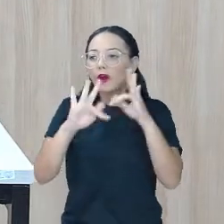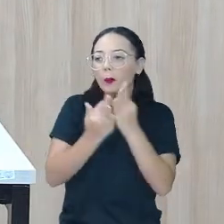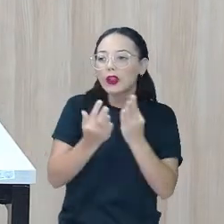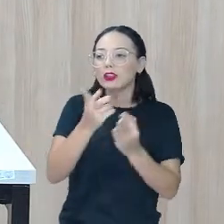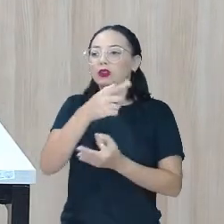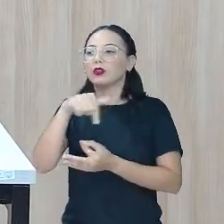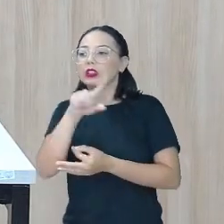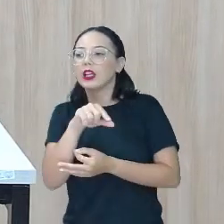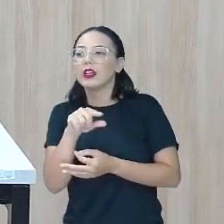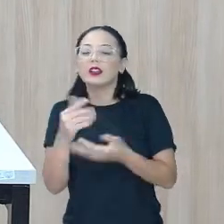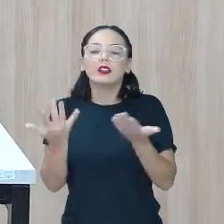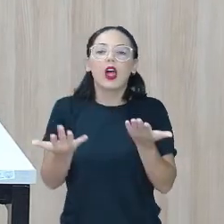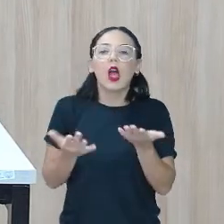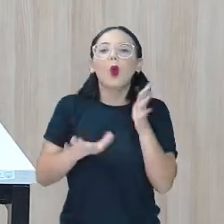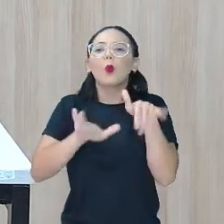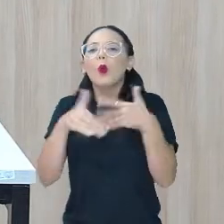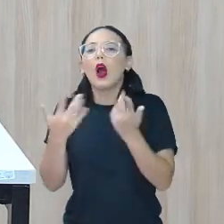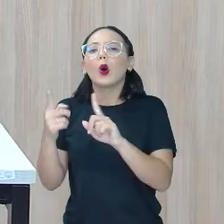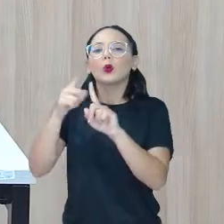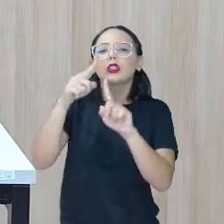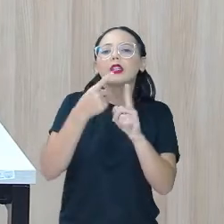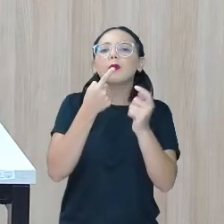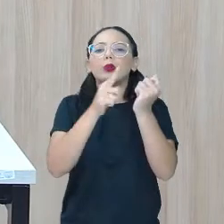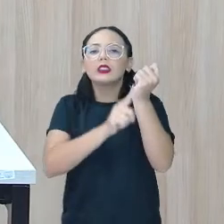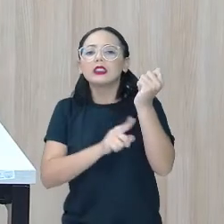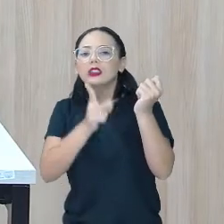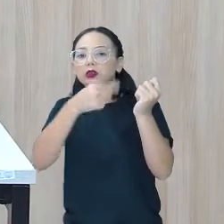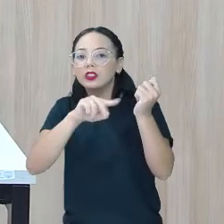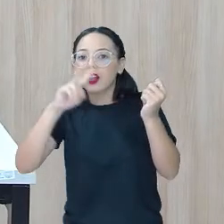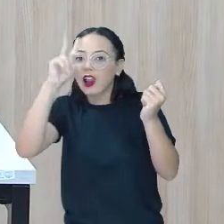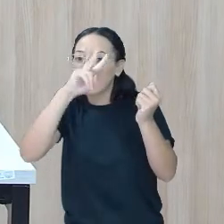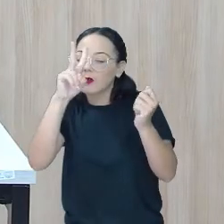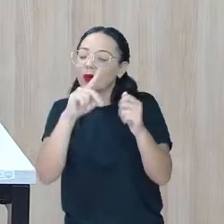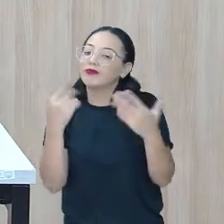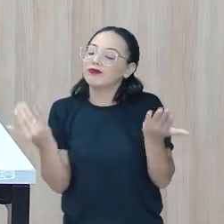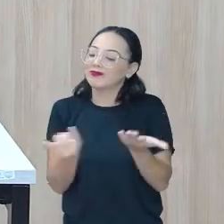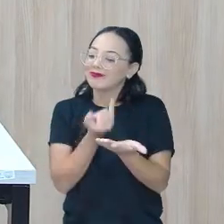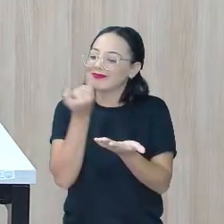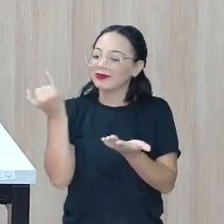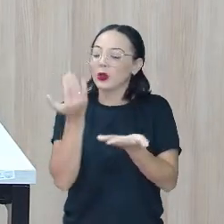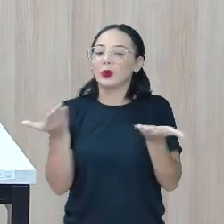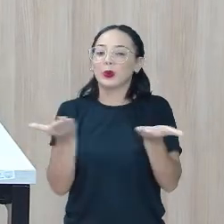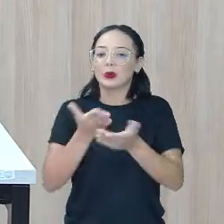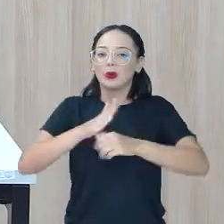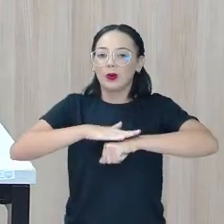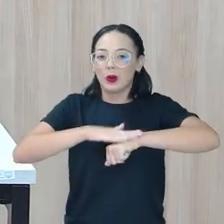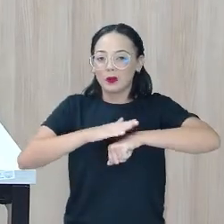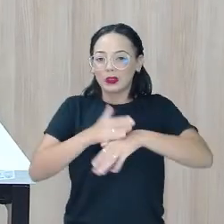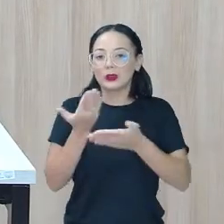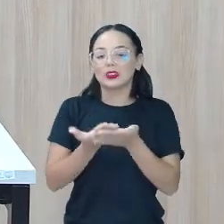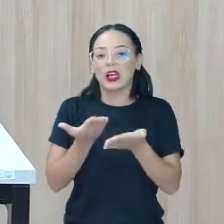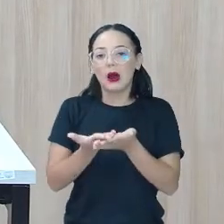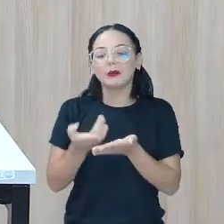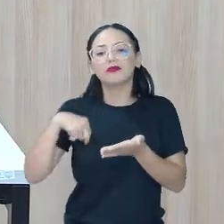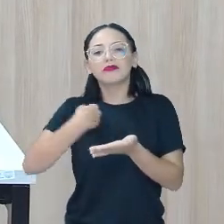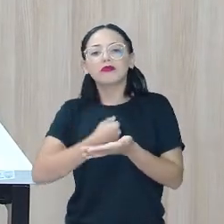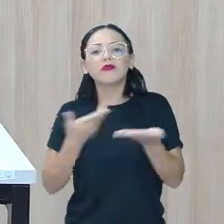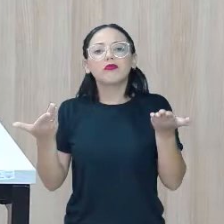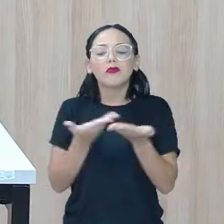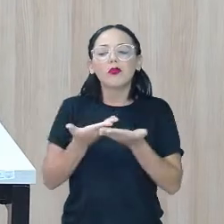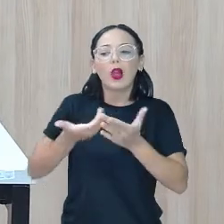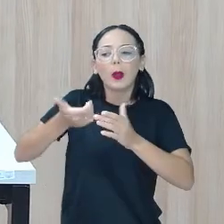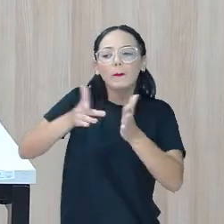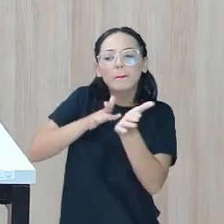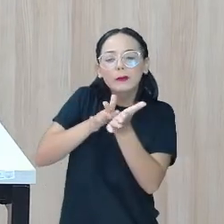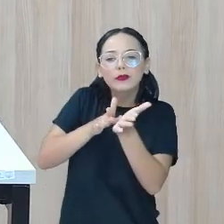de vocês, né, qual é o tipo de sangue de vocês? Será muito importante para esse momento aqui, onde a gente vai simular